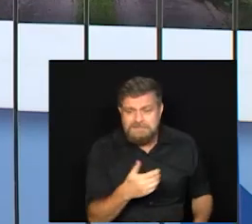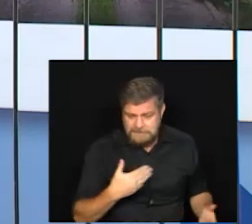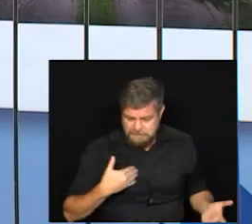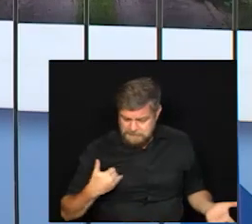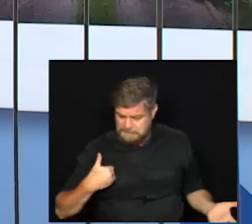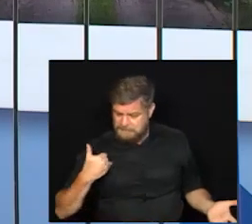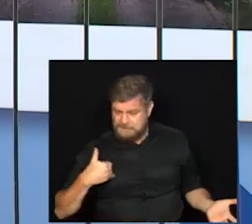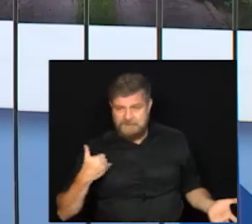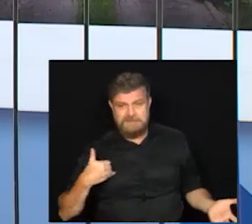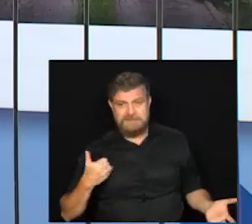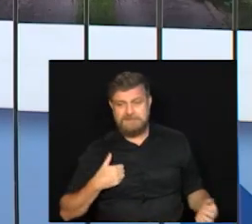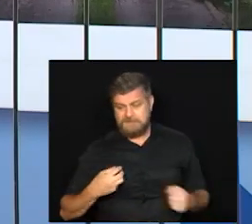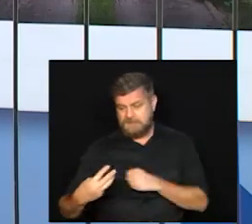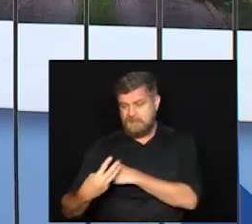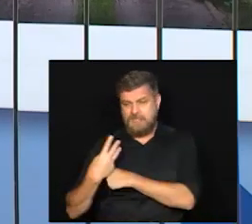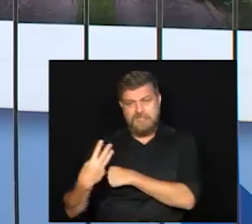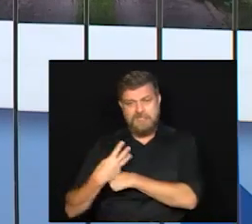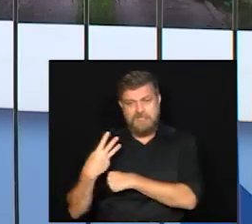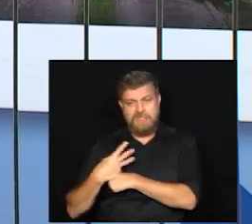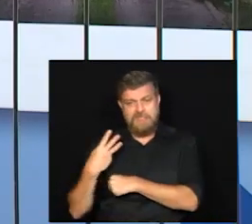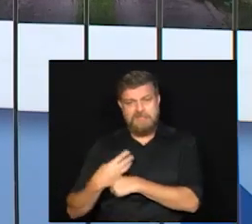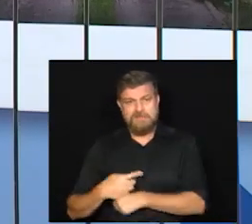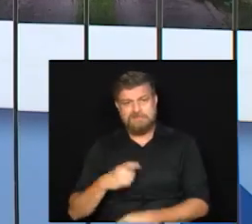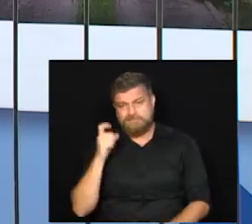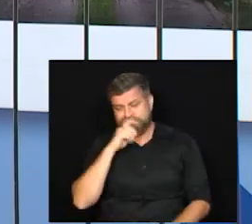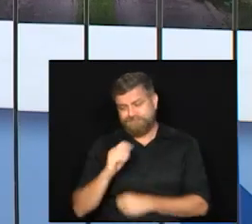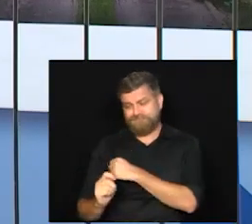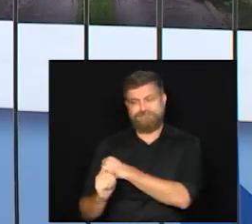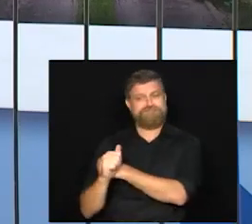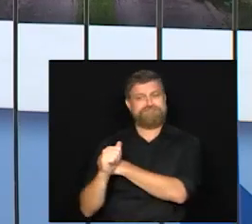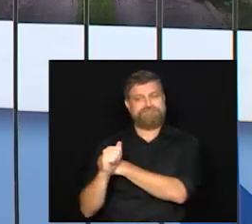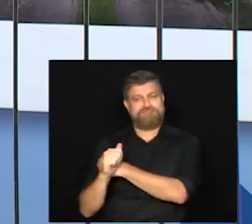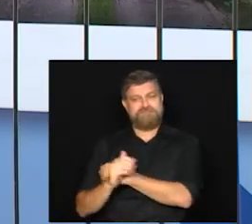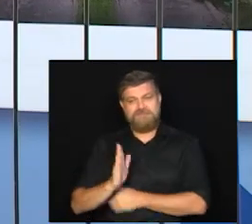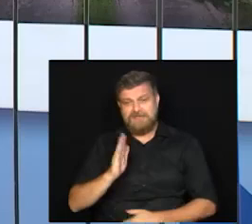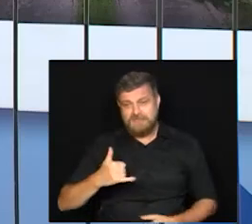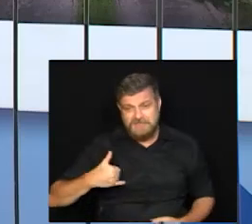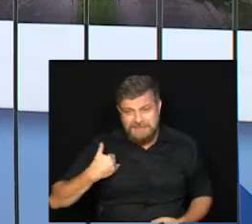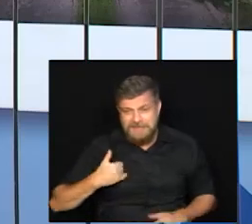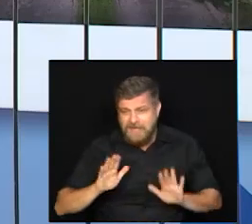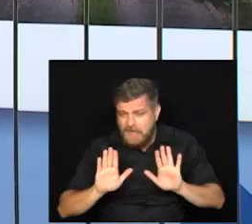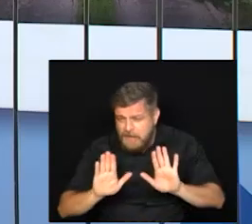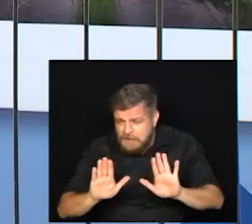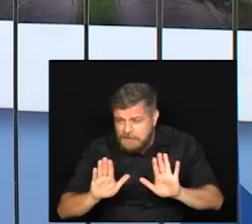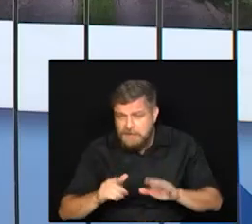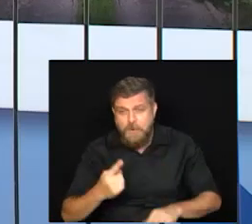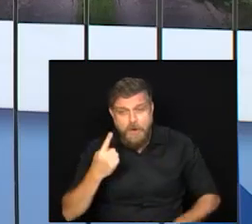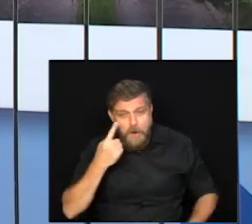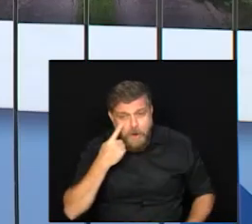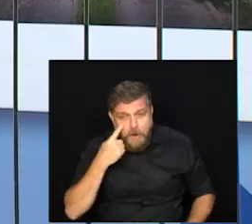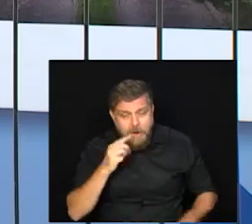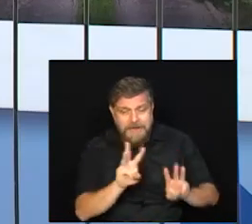eu recebi uma notícia no WhatsApp de que já chegou a minha idade. Gente, entra no